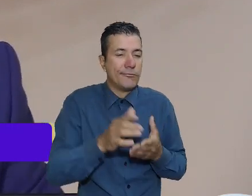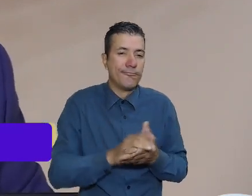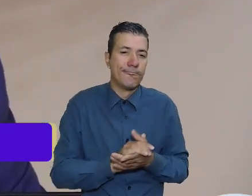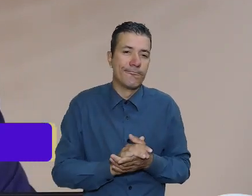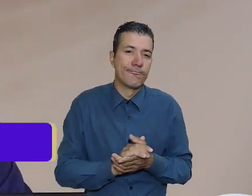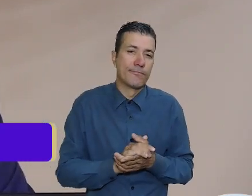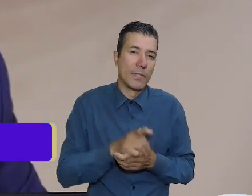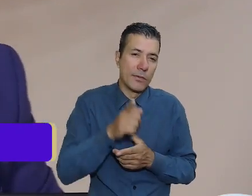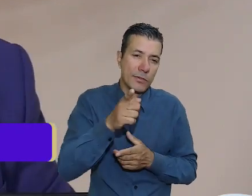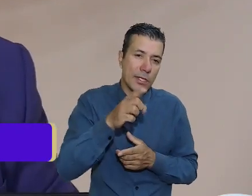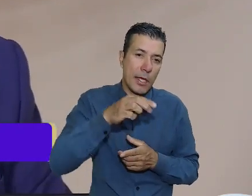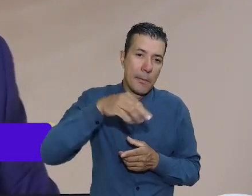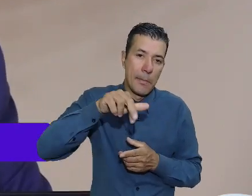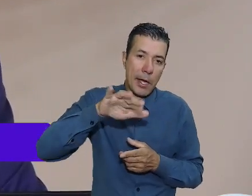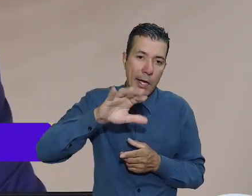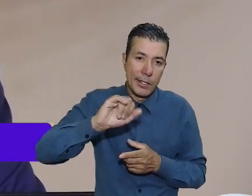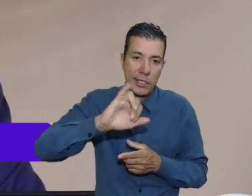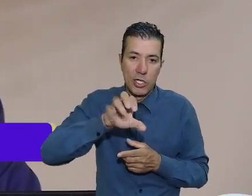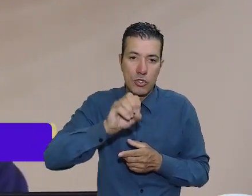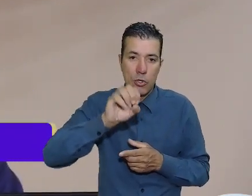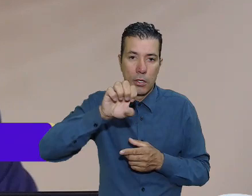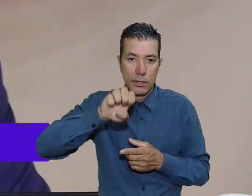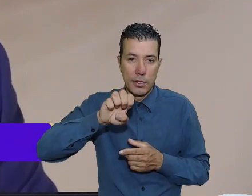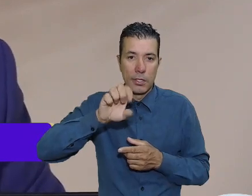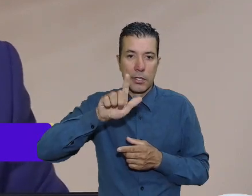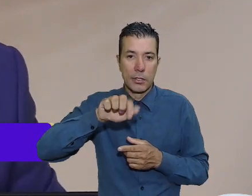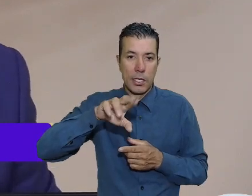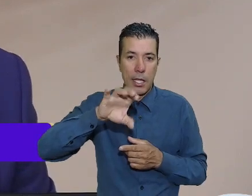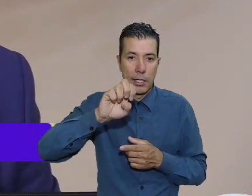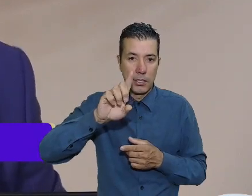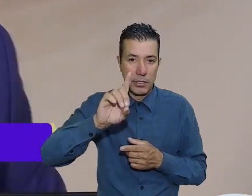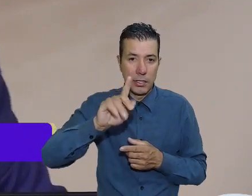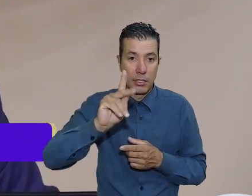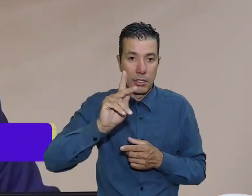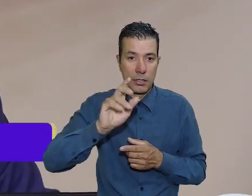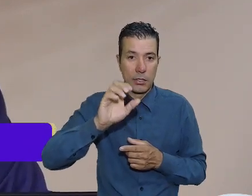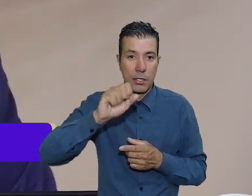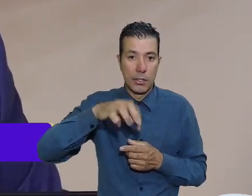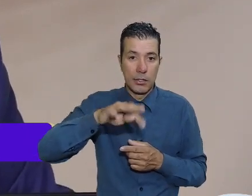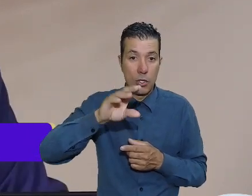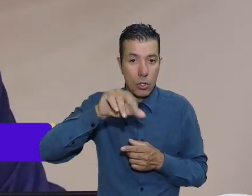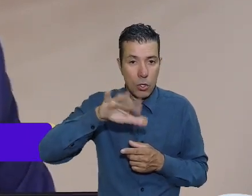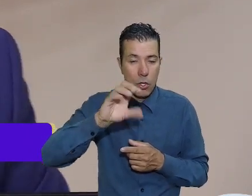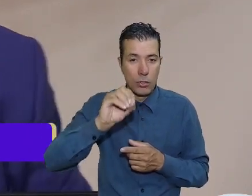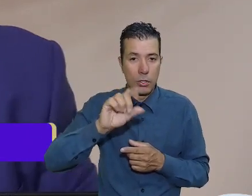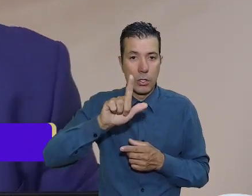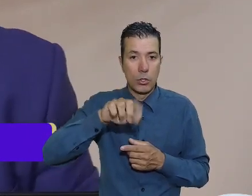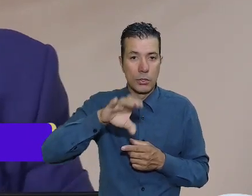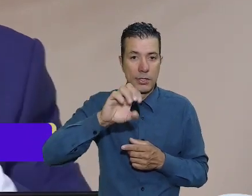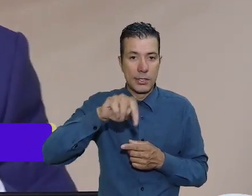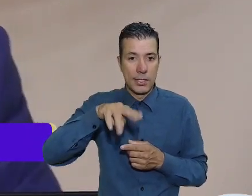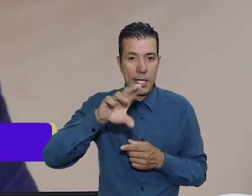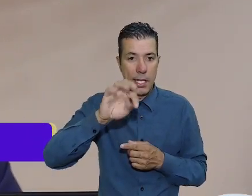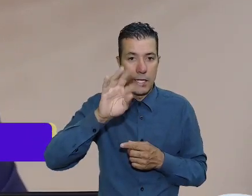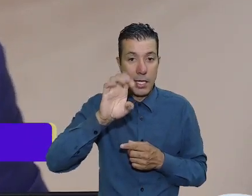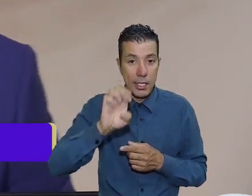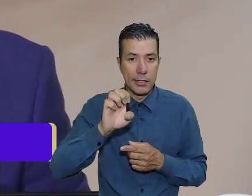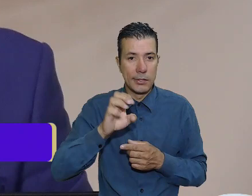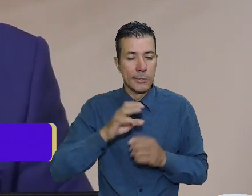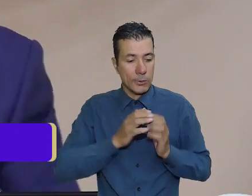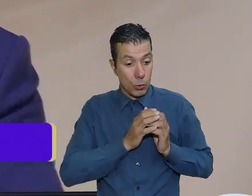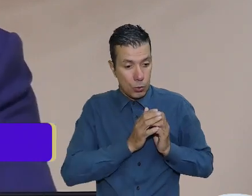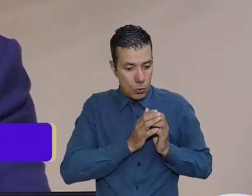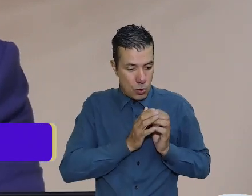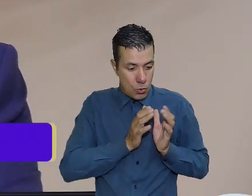Talvez eu esteja falando para Maria, para o José, para o Gleike, para o João, para o Antônio, para a Lucinete, que já está com o